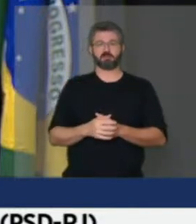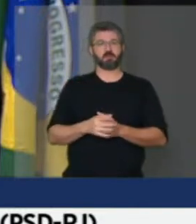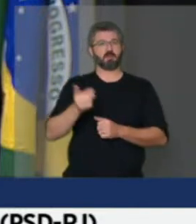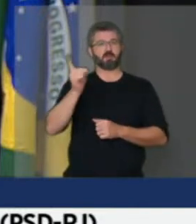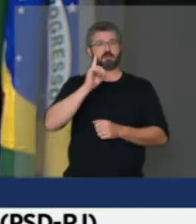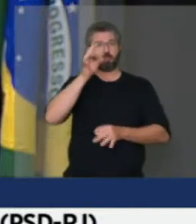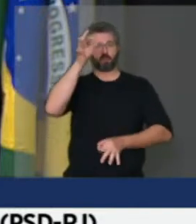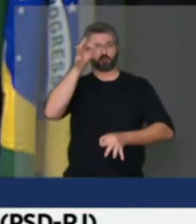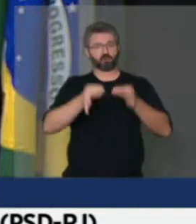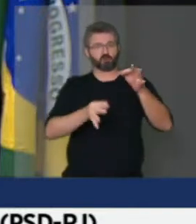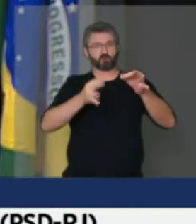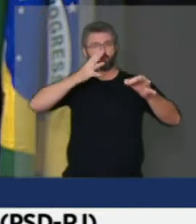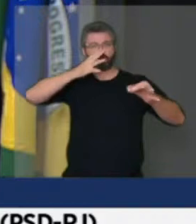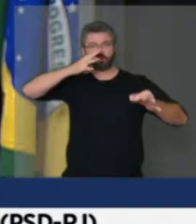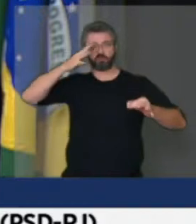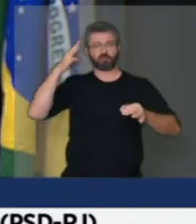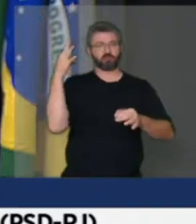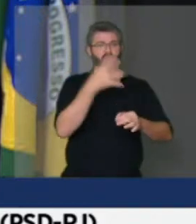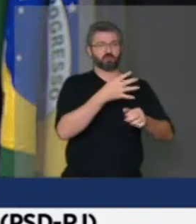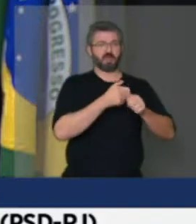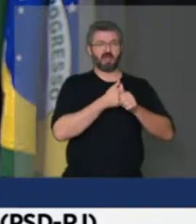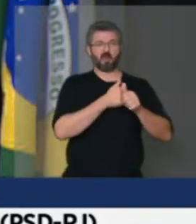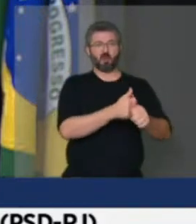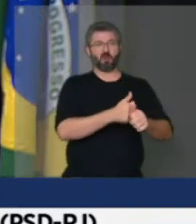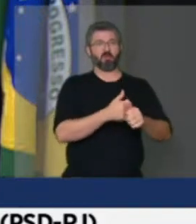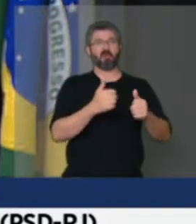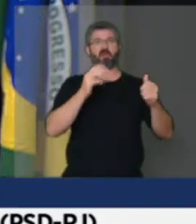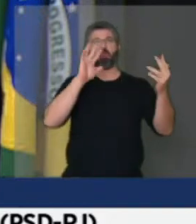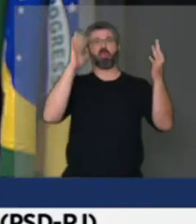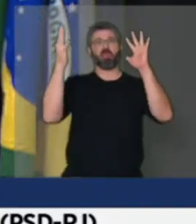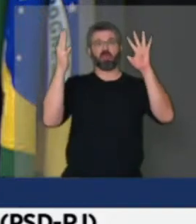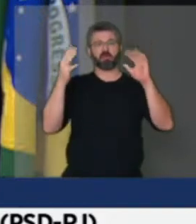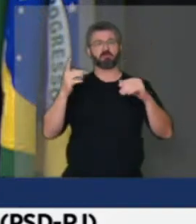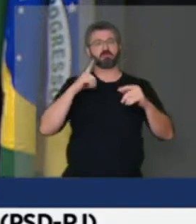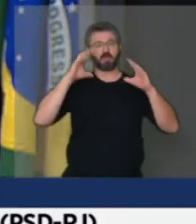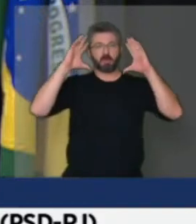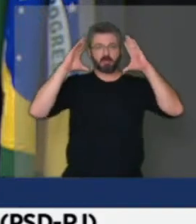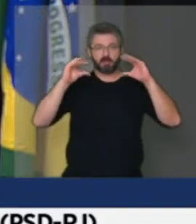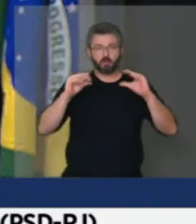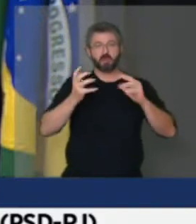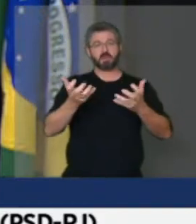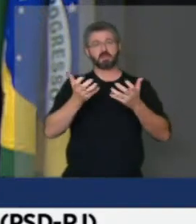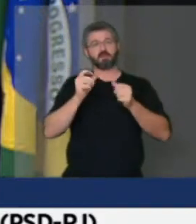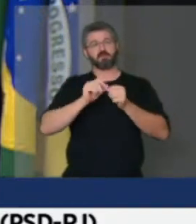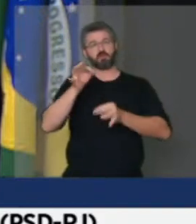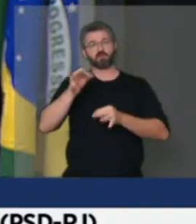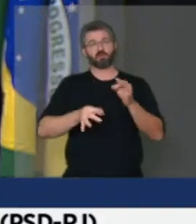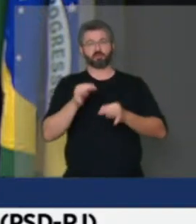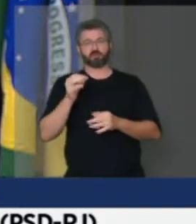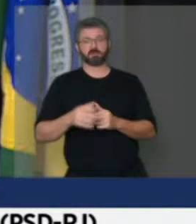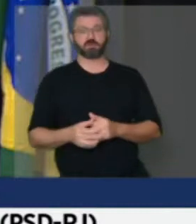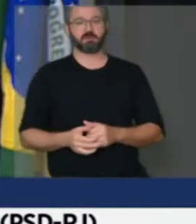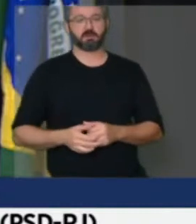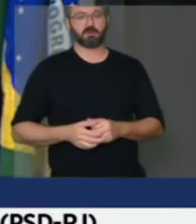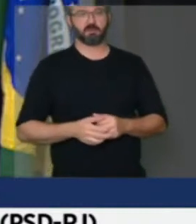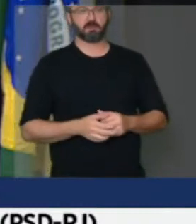julguem seguindo as tempestades. Tenham a serenidade de quem quer fazer justiça.